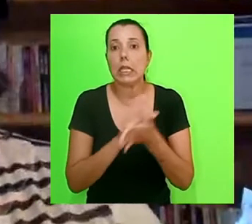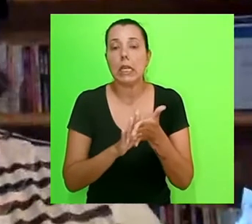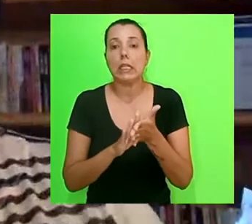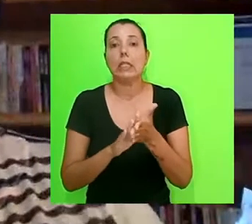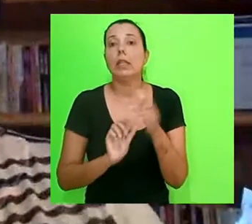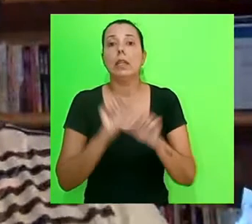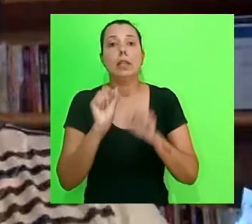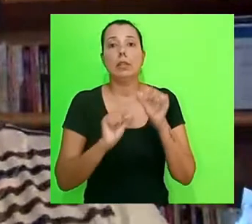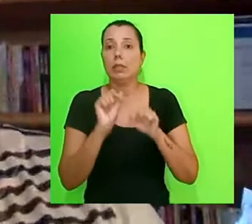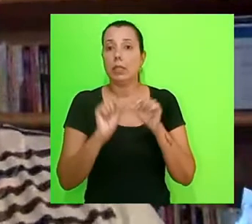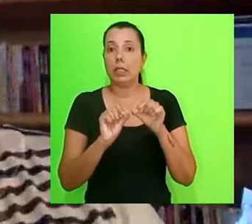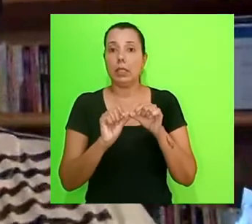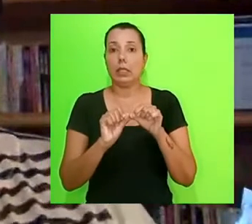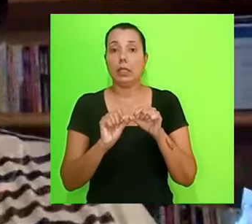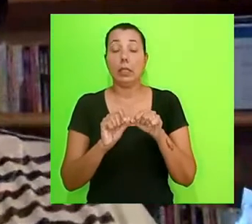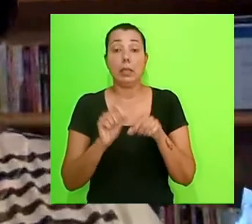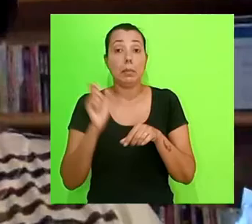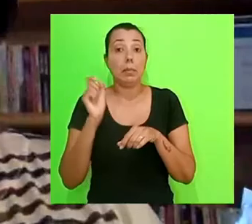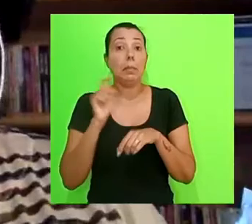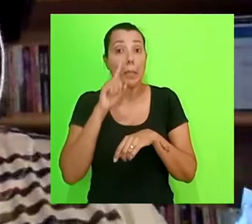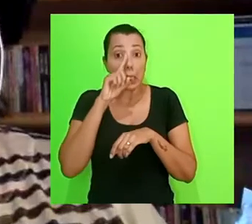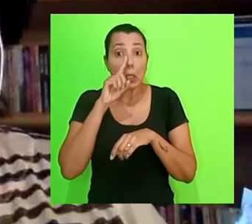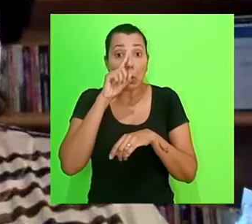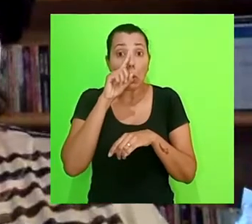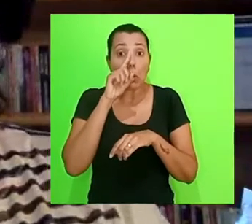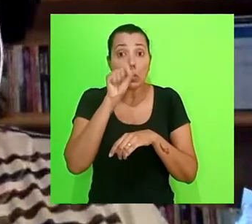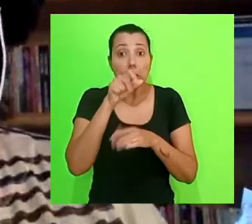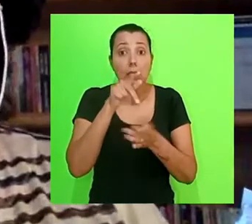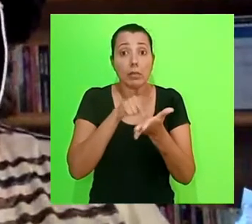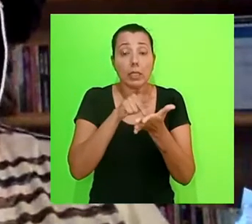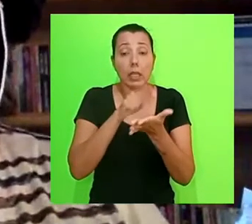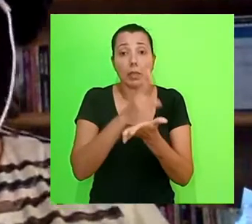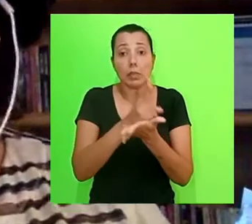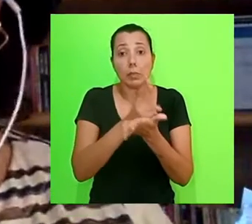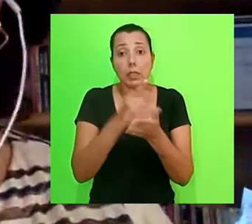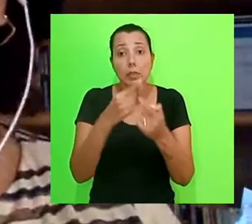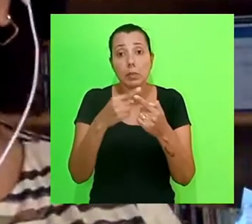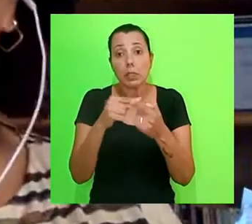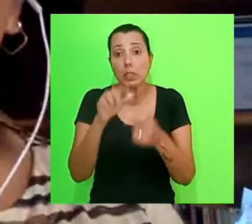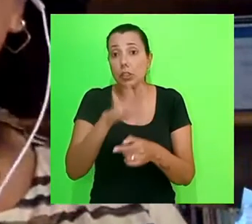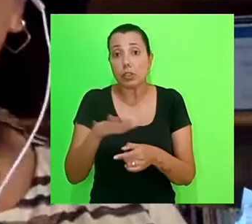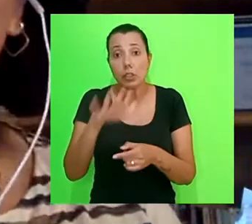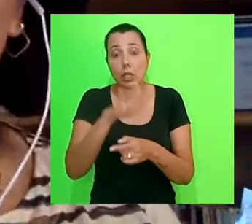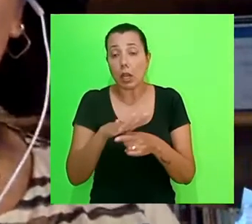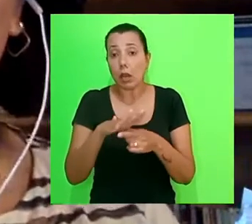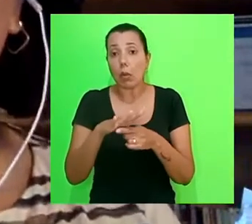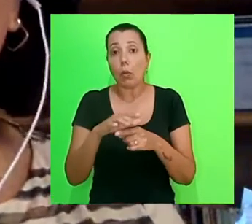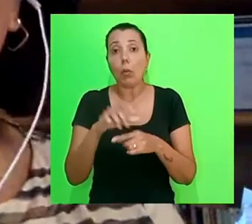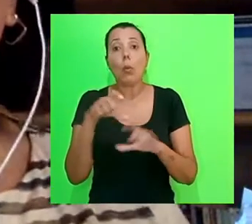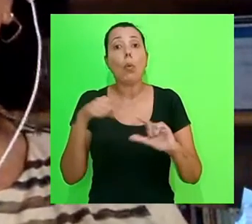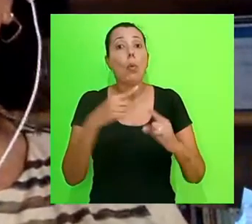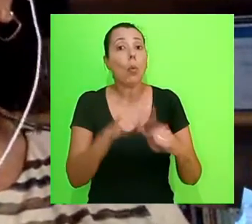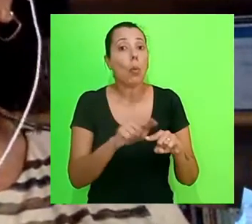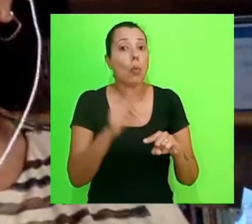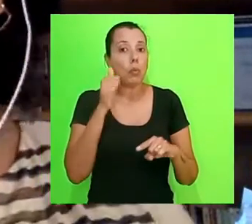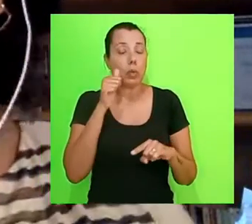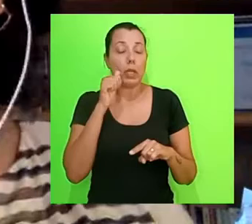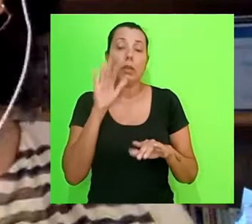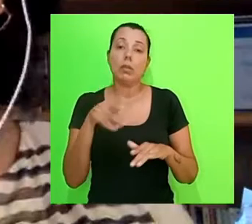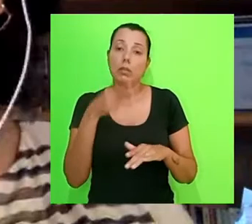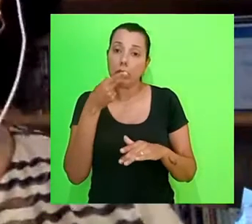como elas têm sido fragilizadas. Exatamente a necessidade que nós temos de desconstrução